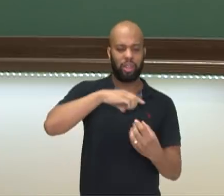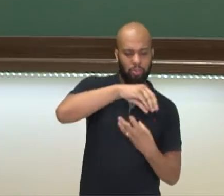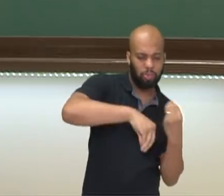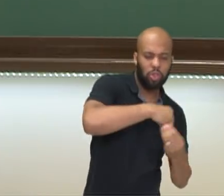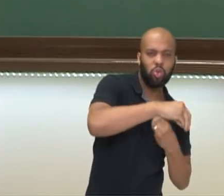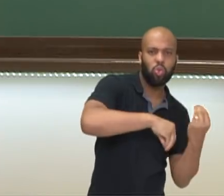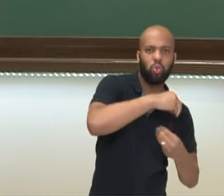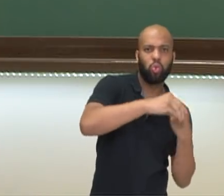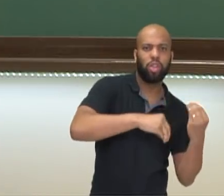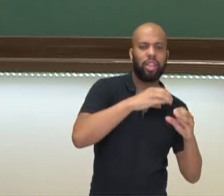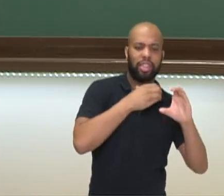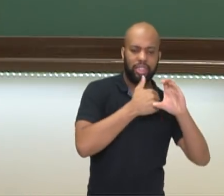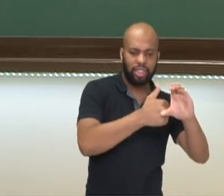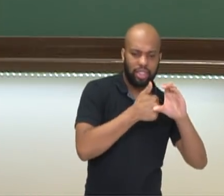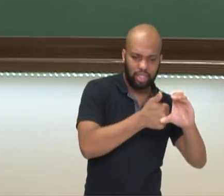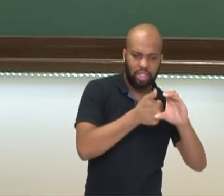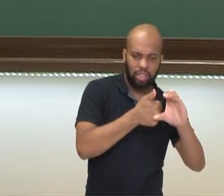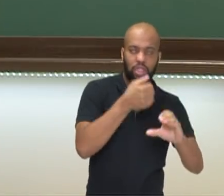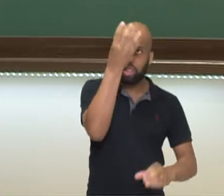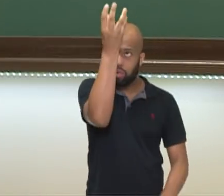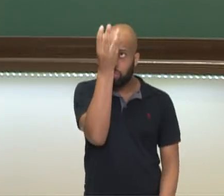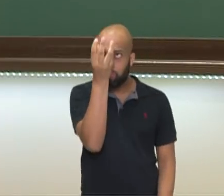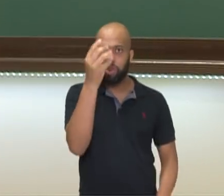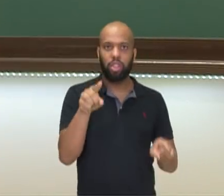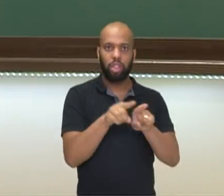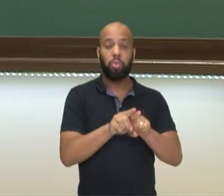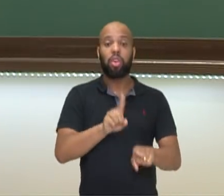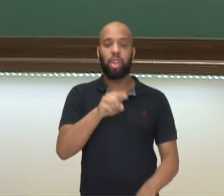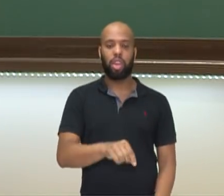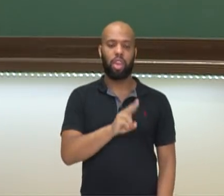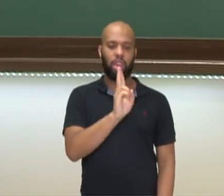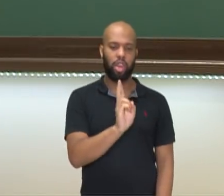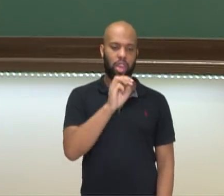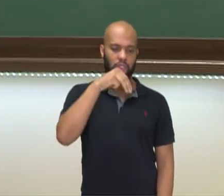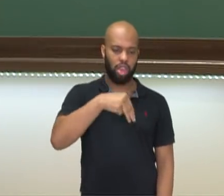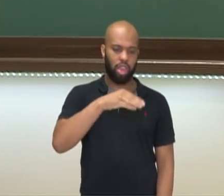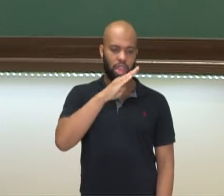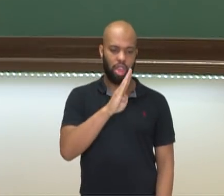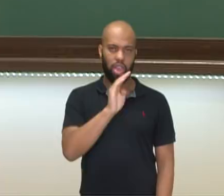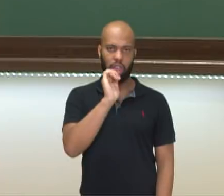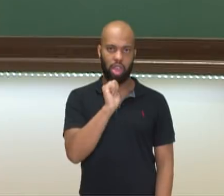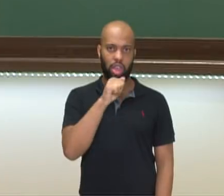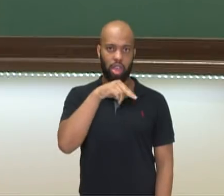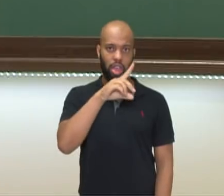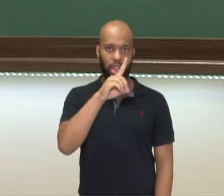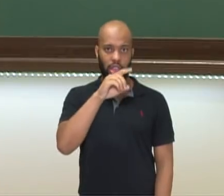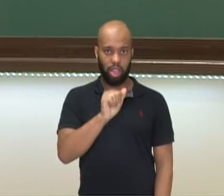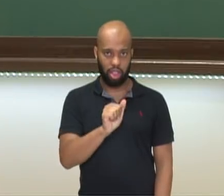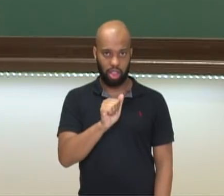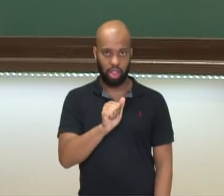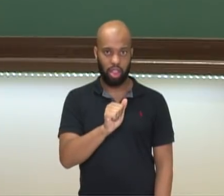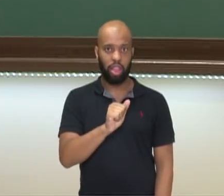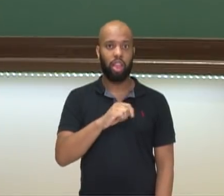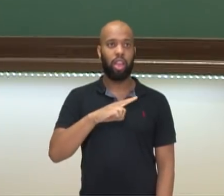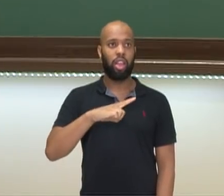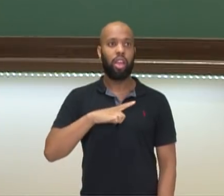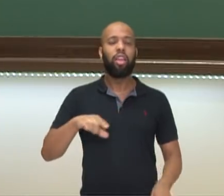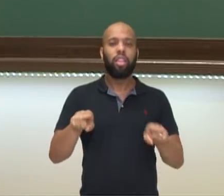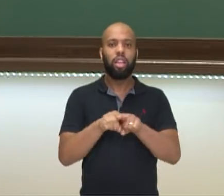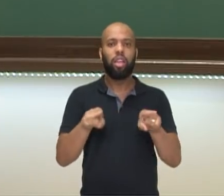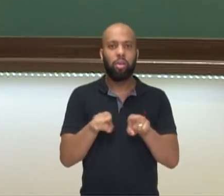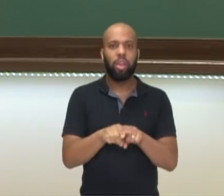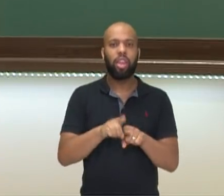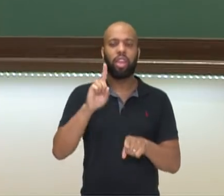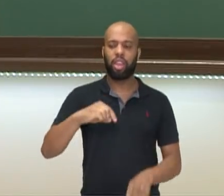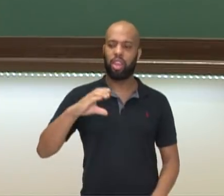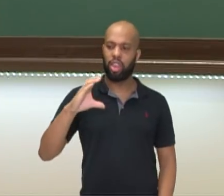indígena, espiritismo e elementos da religião africana, isso na Umbanda, e o Candomblé, que é uma religião mais purista, ou